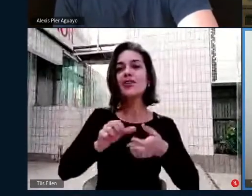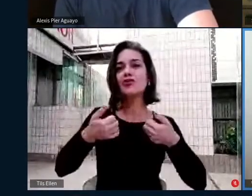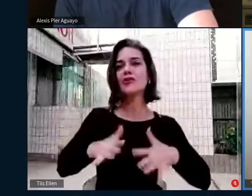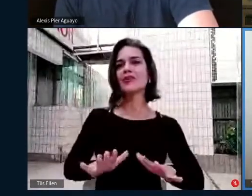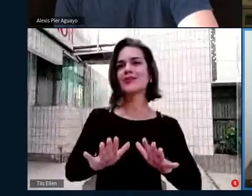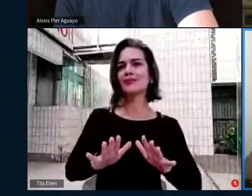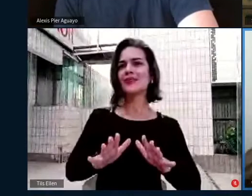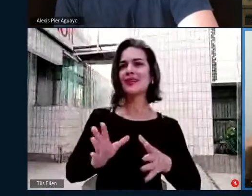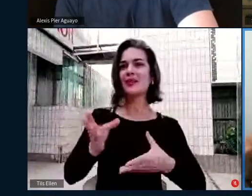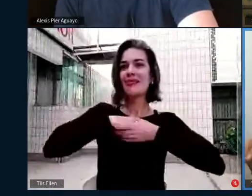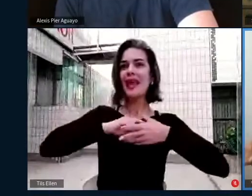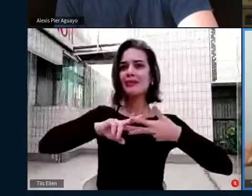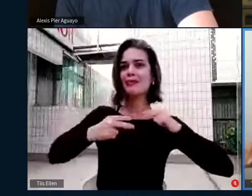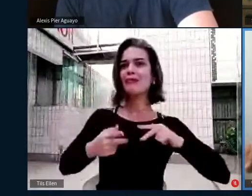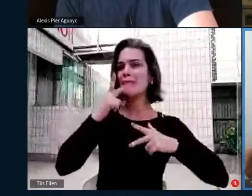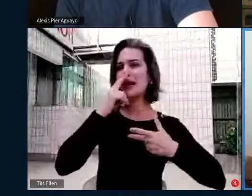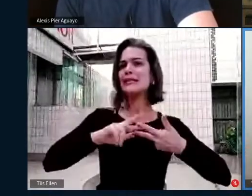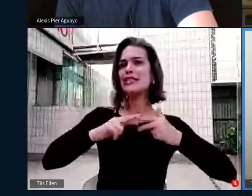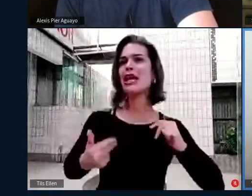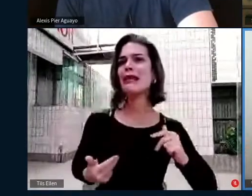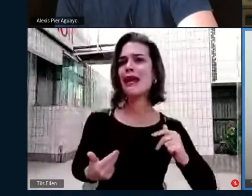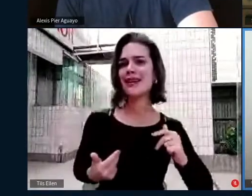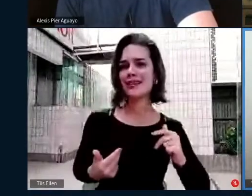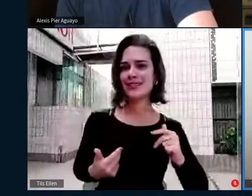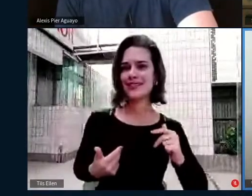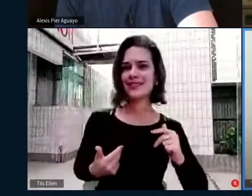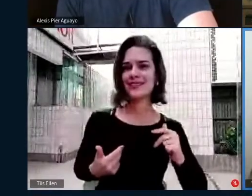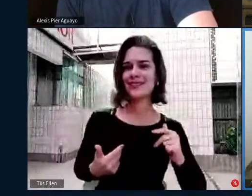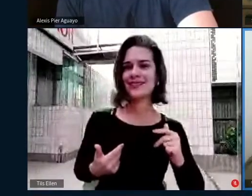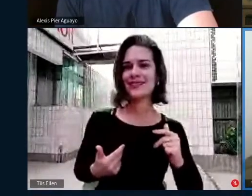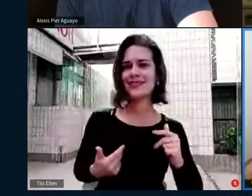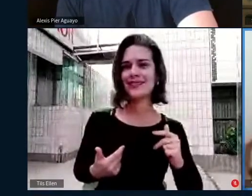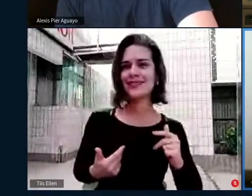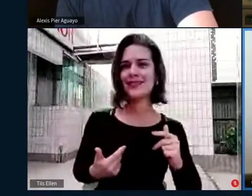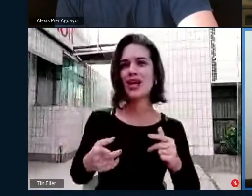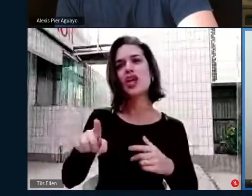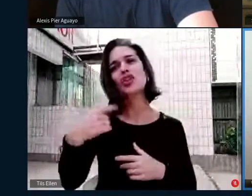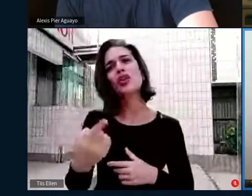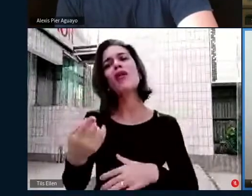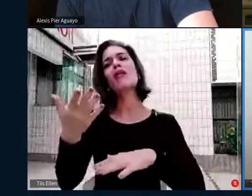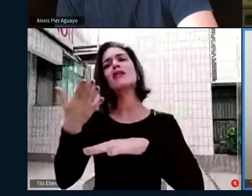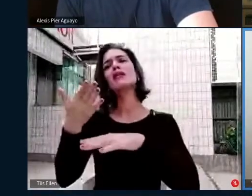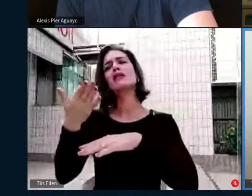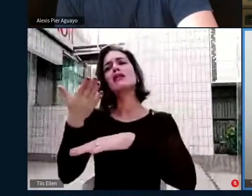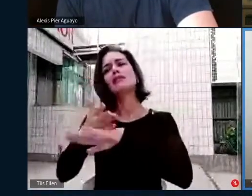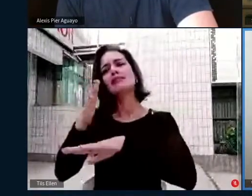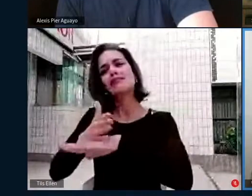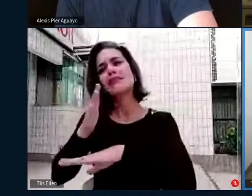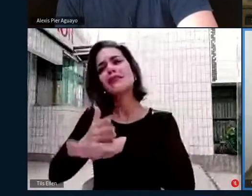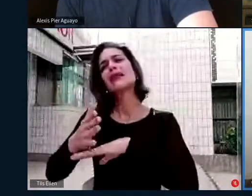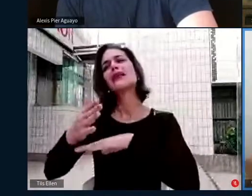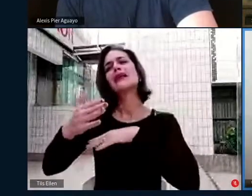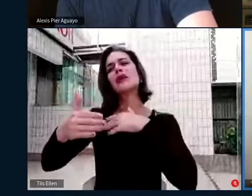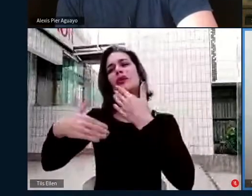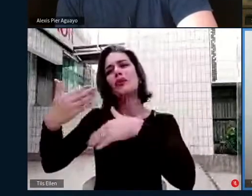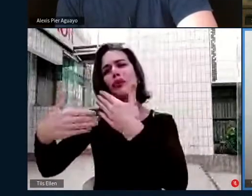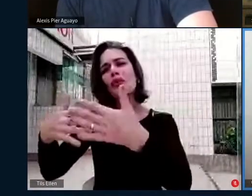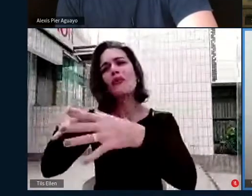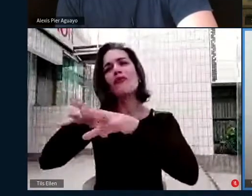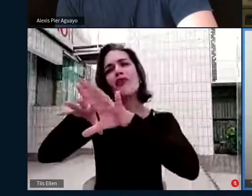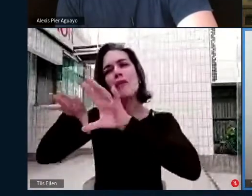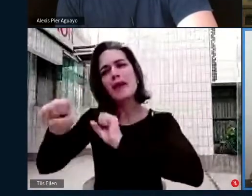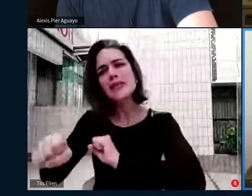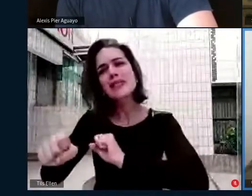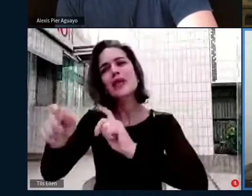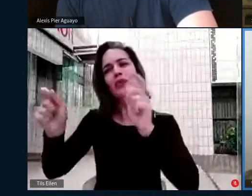assim anula a ideia de que a gente está construindo uma formação. De que as pessoas podem